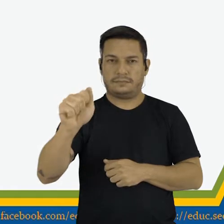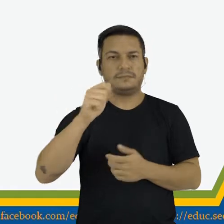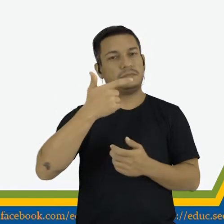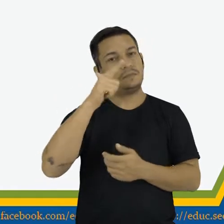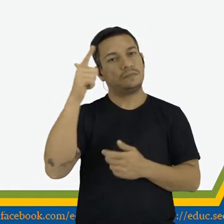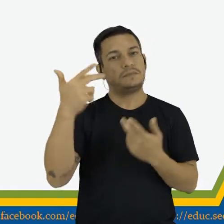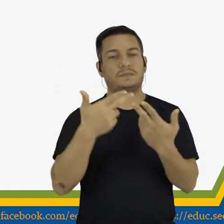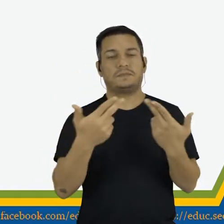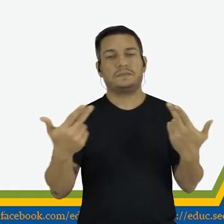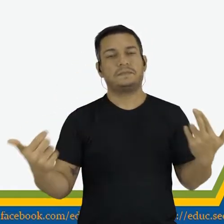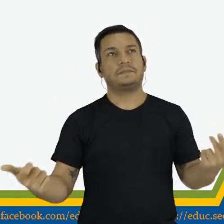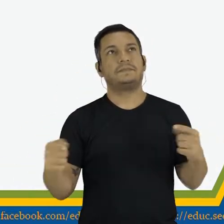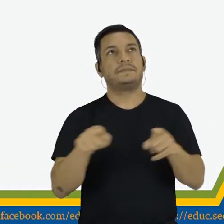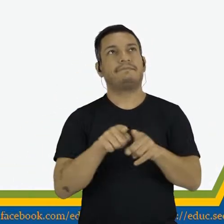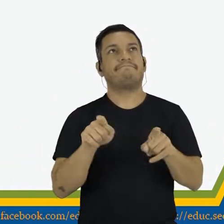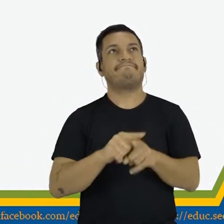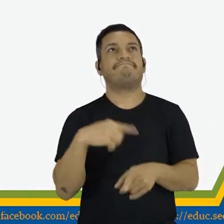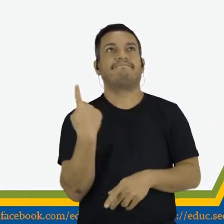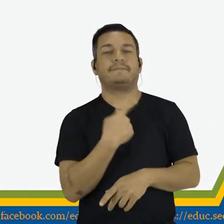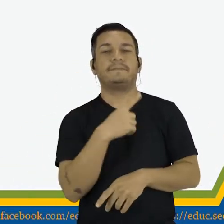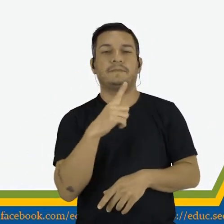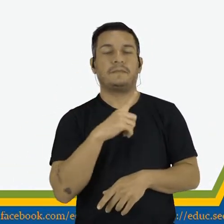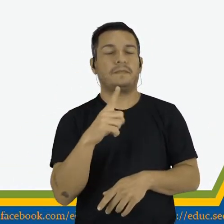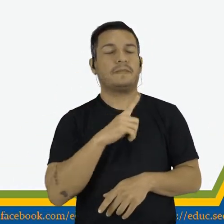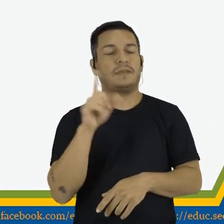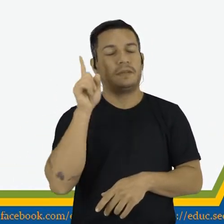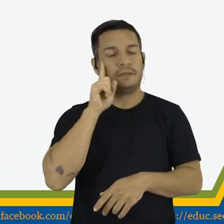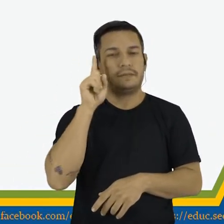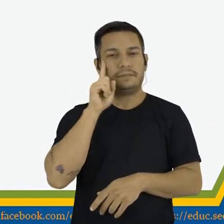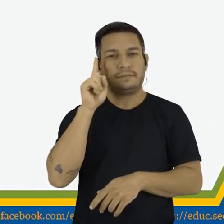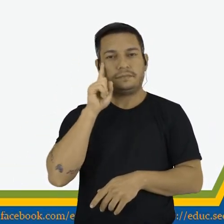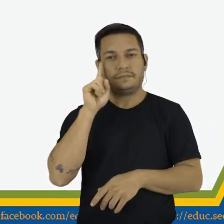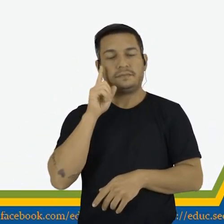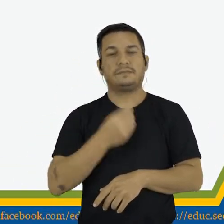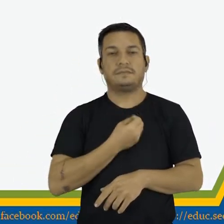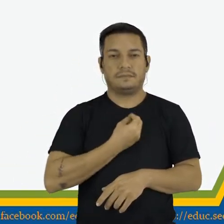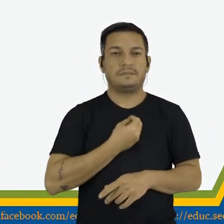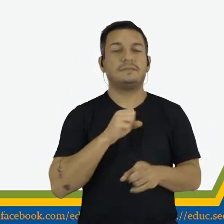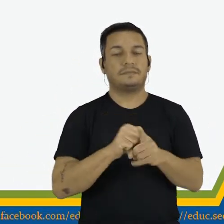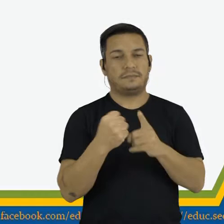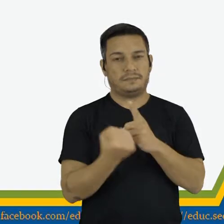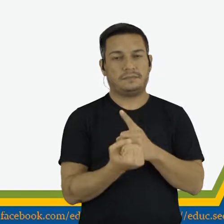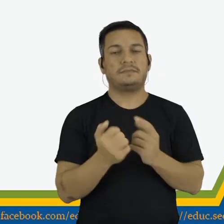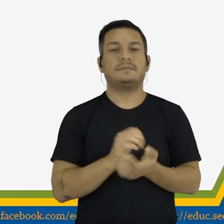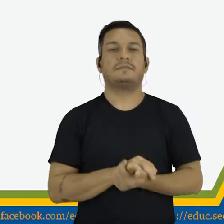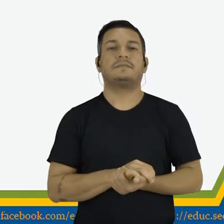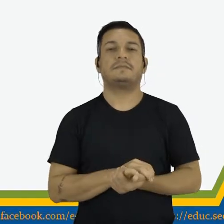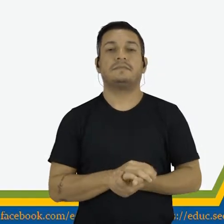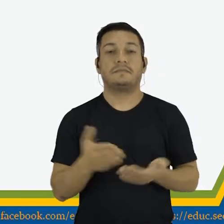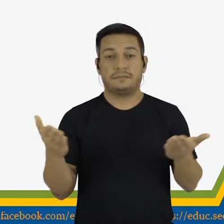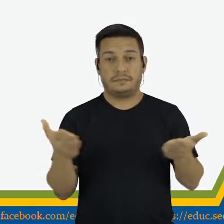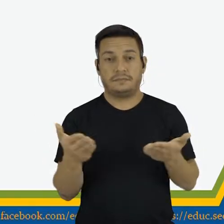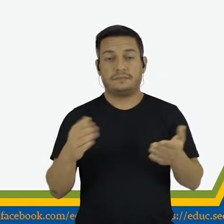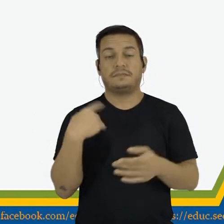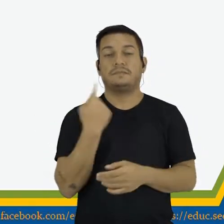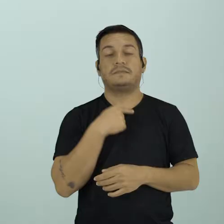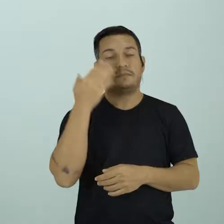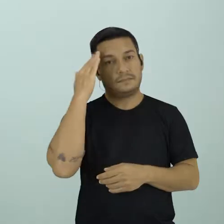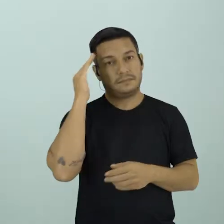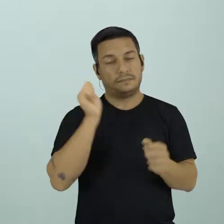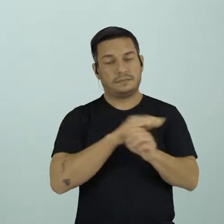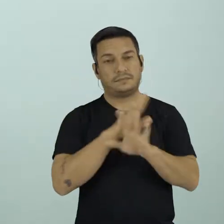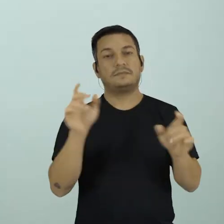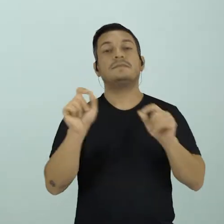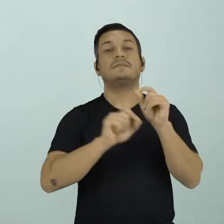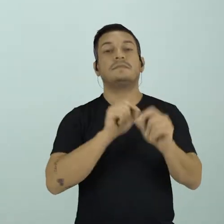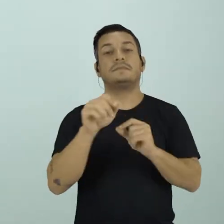outras coisas mais que nós temos no nosso dia a dia, na nossa vida social. Agora que nós já entendemos o que